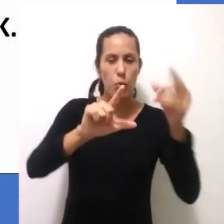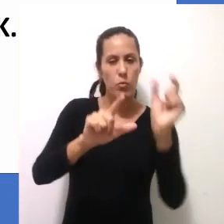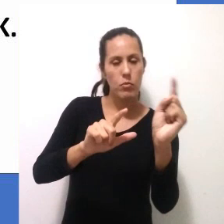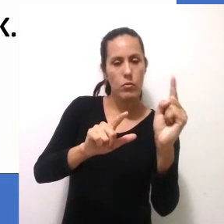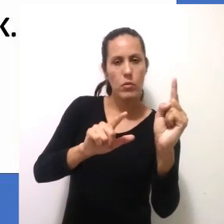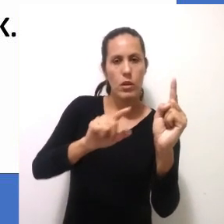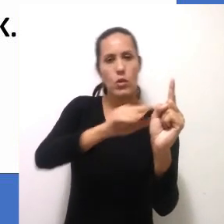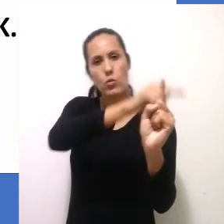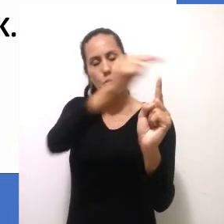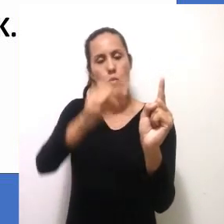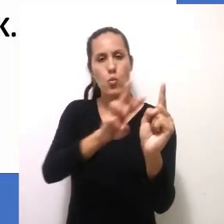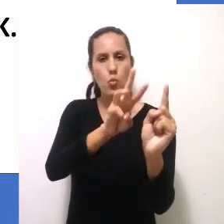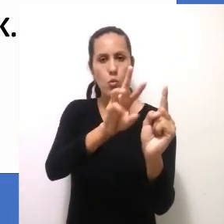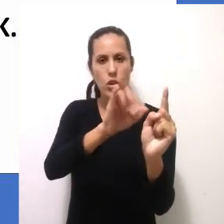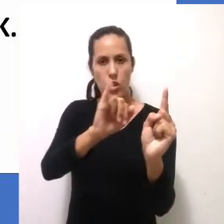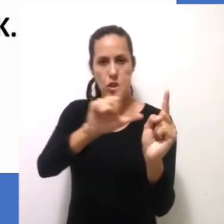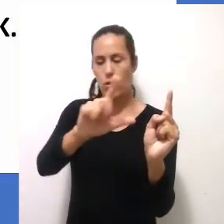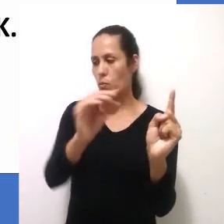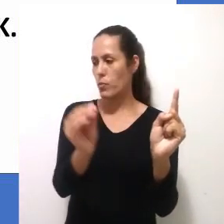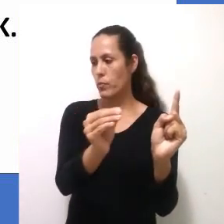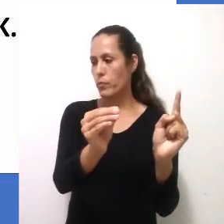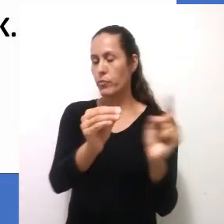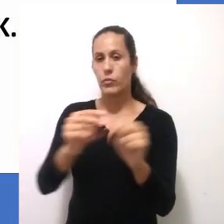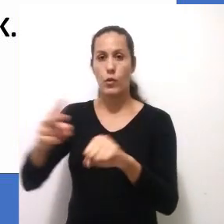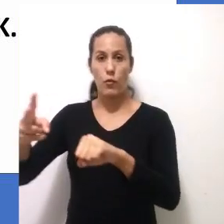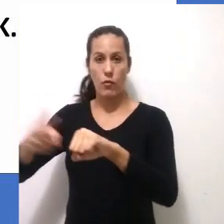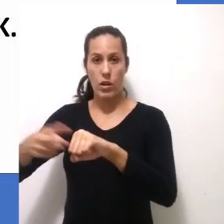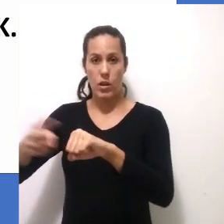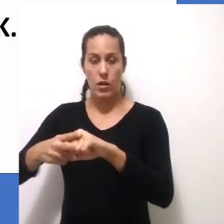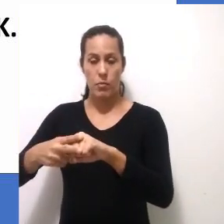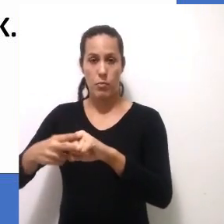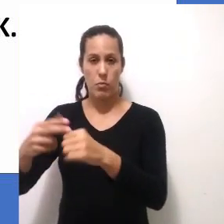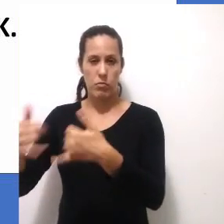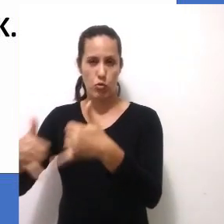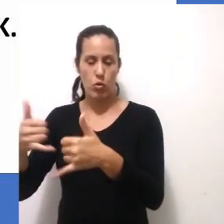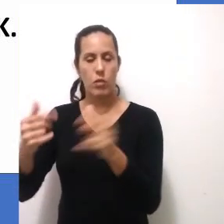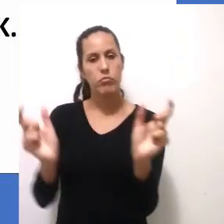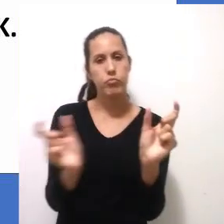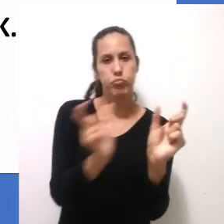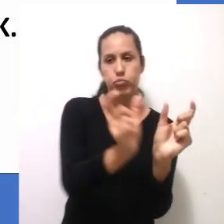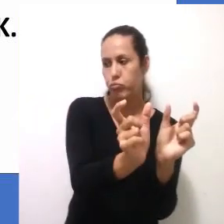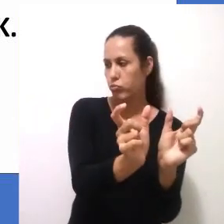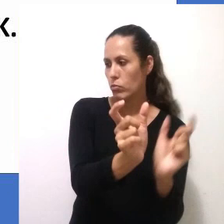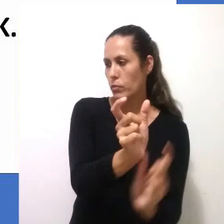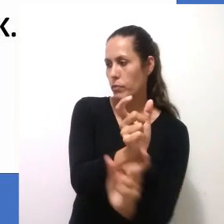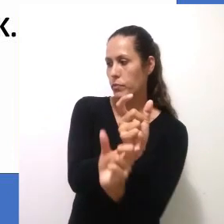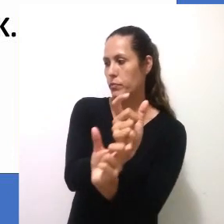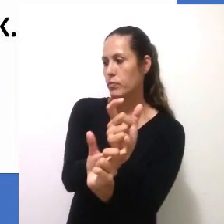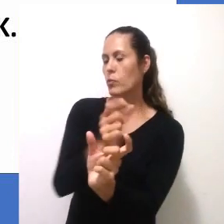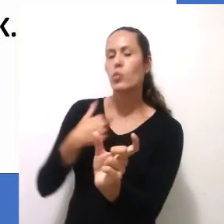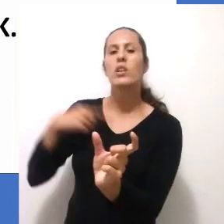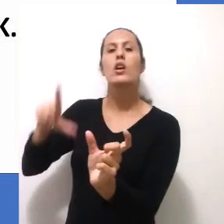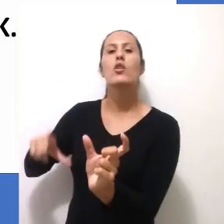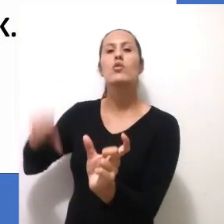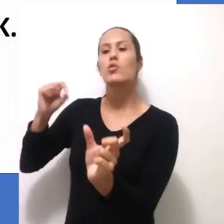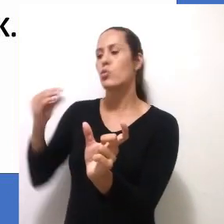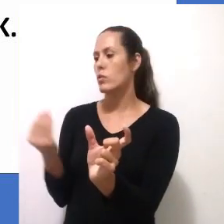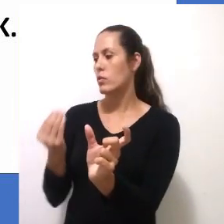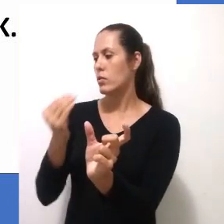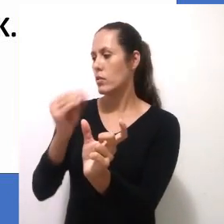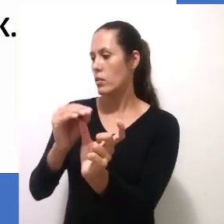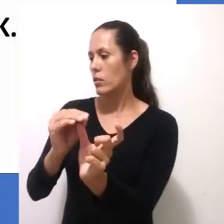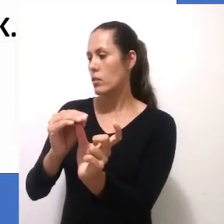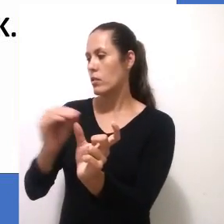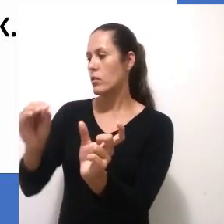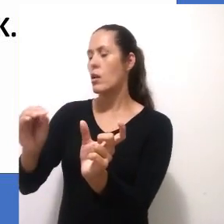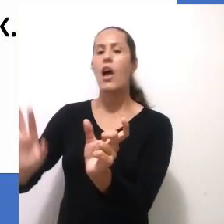I. E, obviamente, o play. E aí, a coisa que eu escolhi, The King of Fighters. E também,